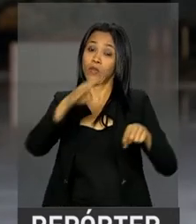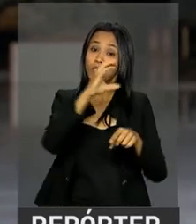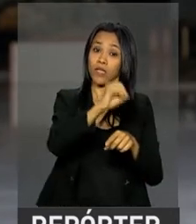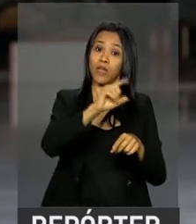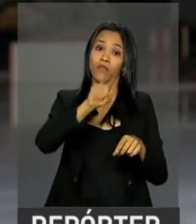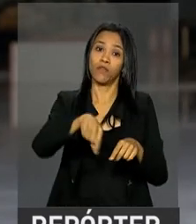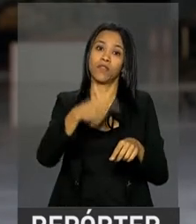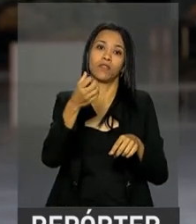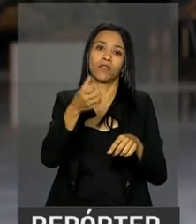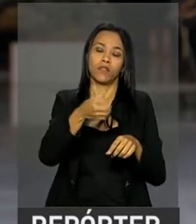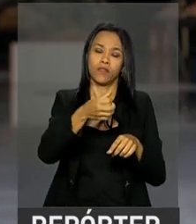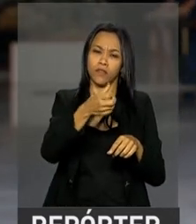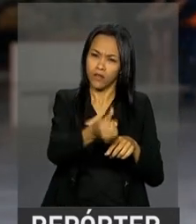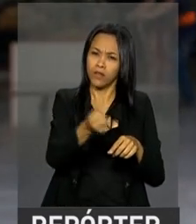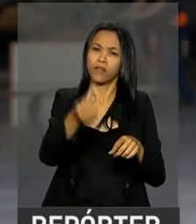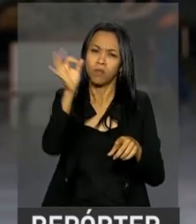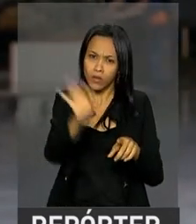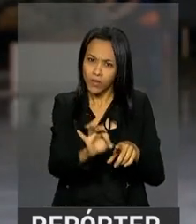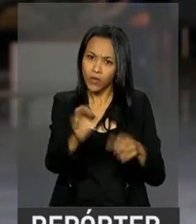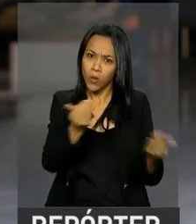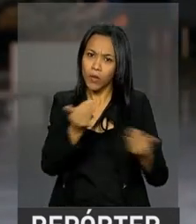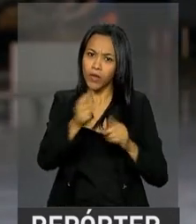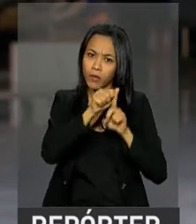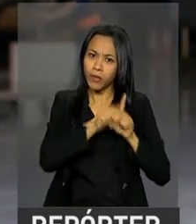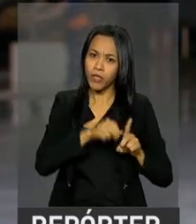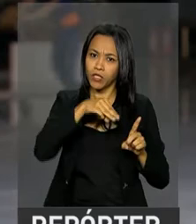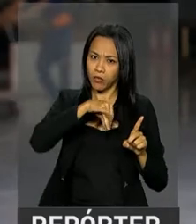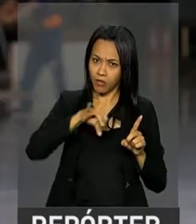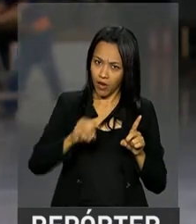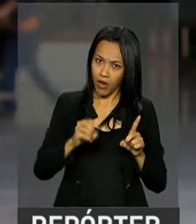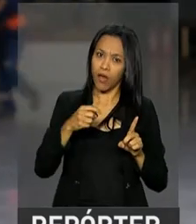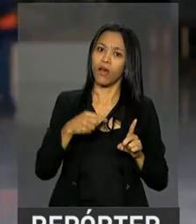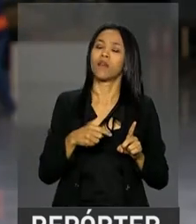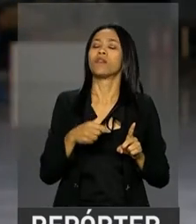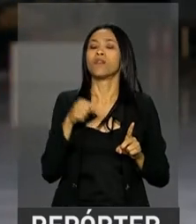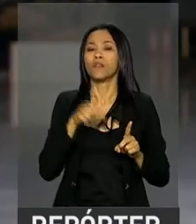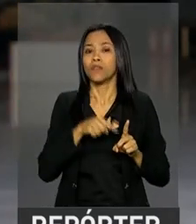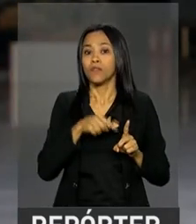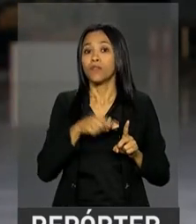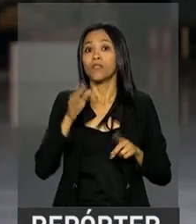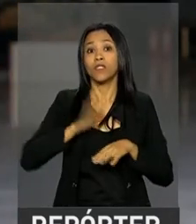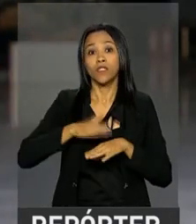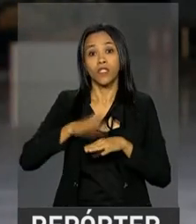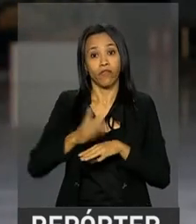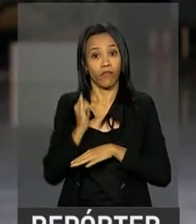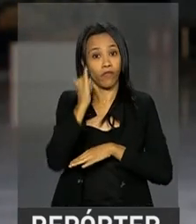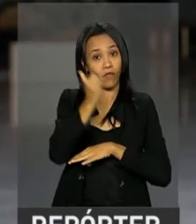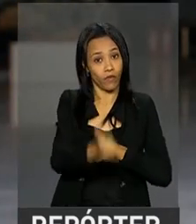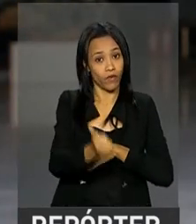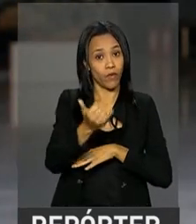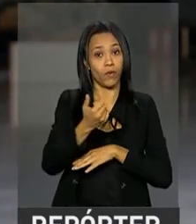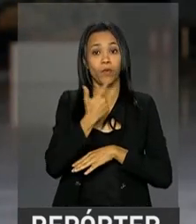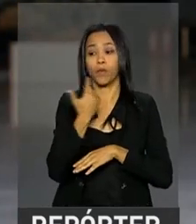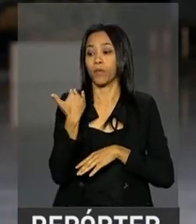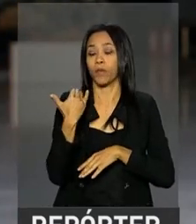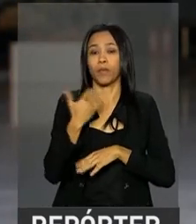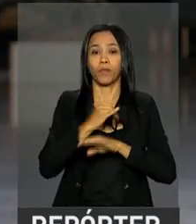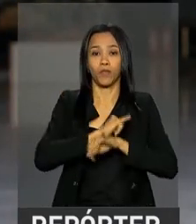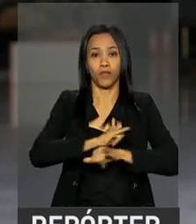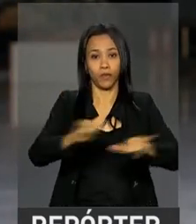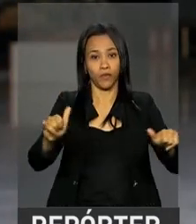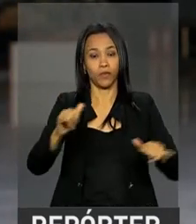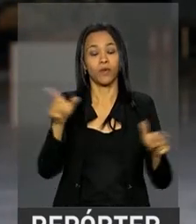cento em junho na comparação com maio com o mês anterior o mês de maio segundo informou e divulgou o ibge agora pela